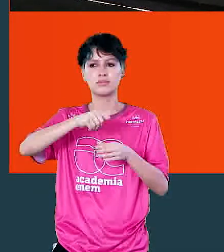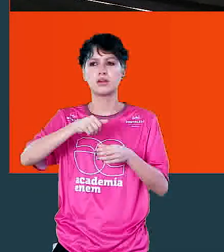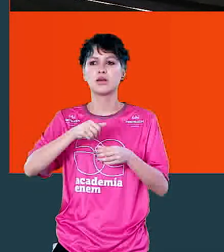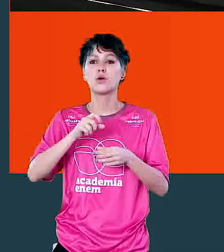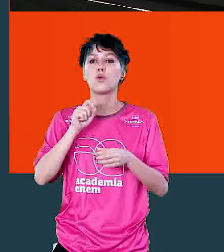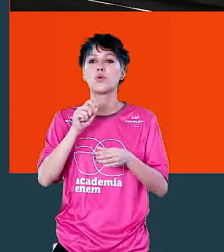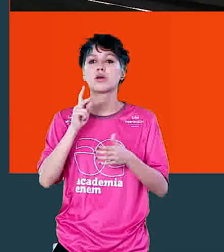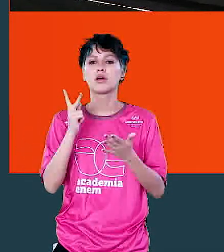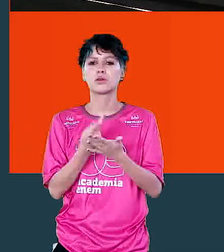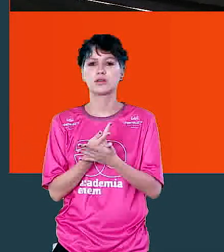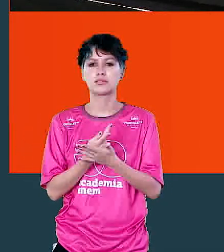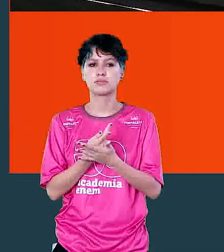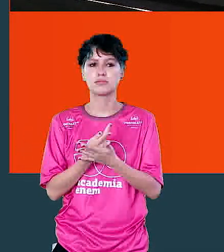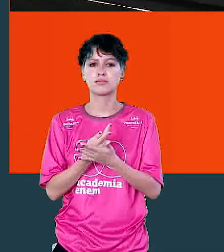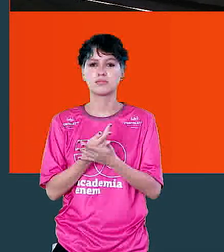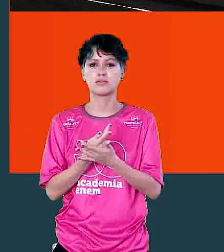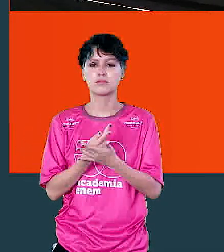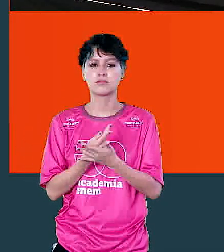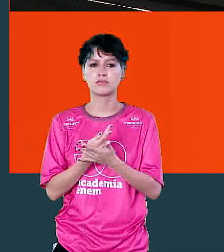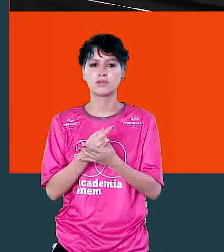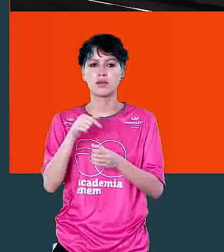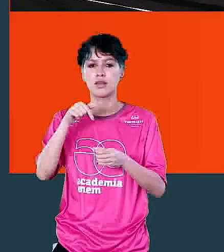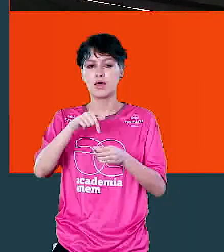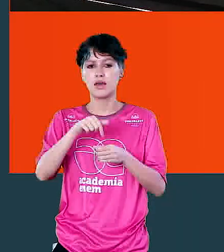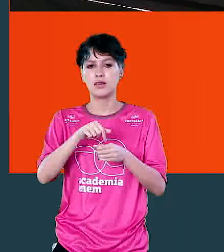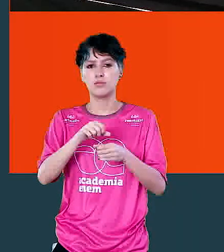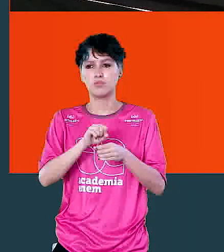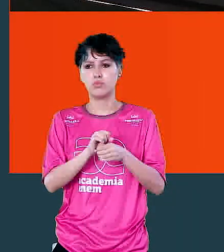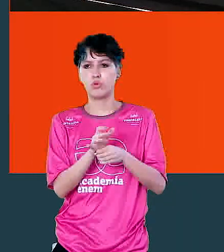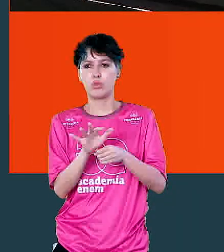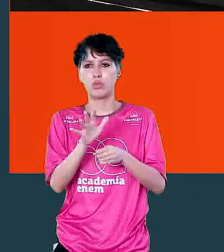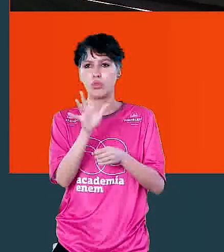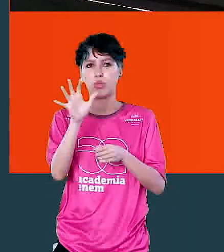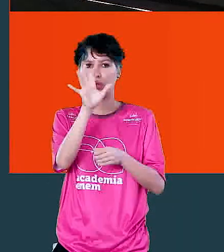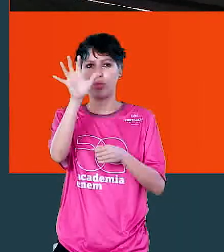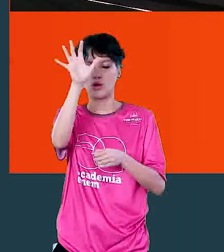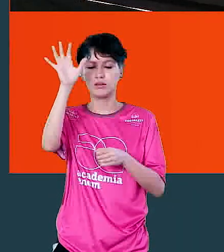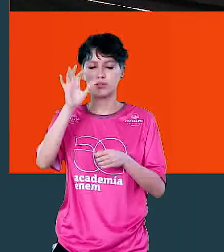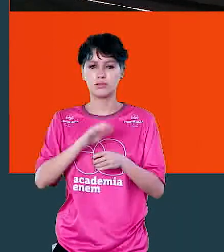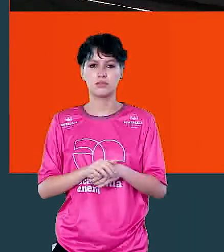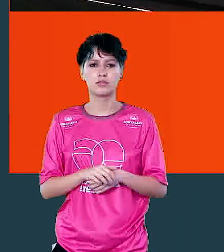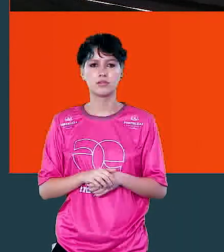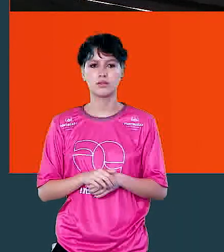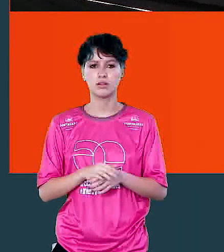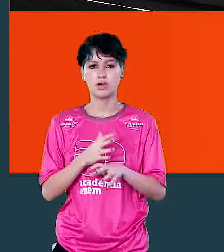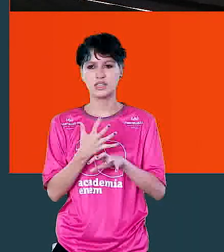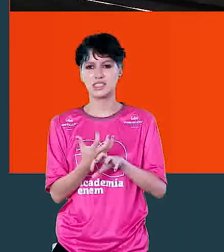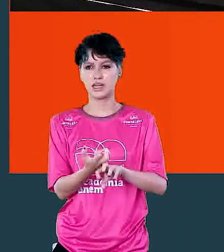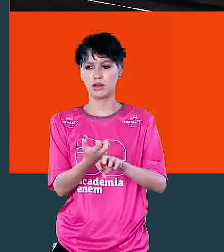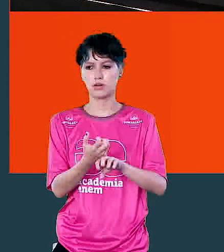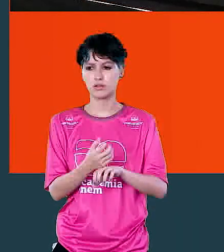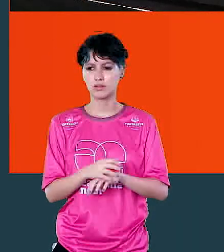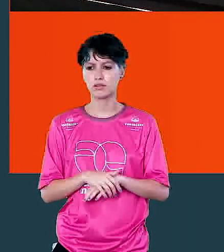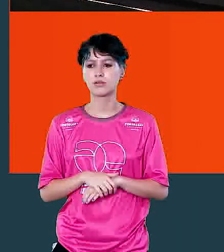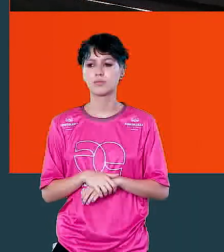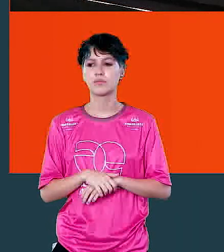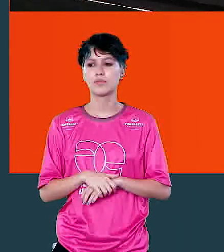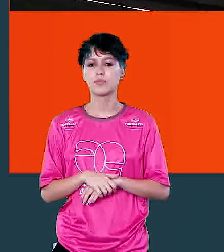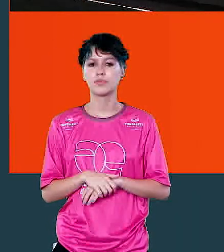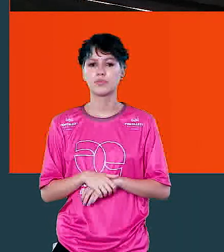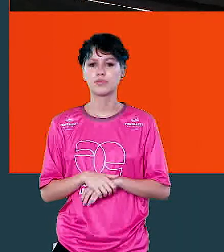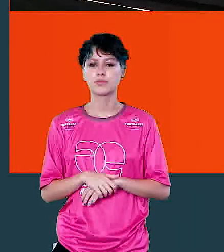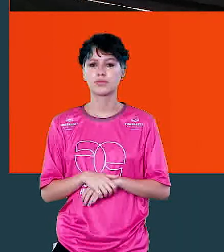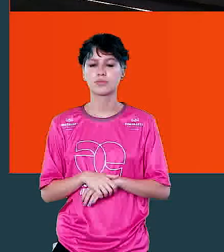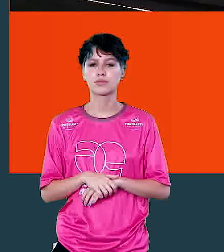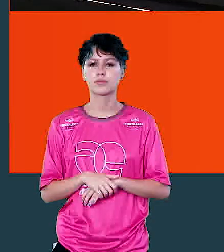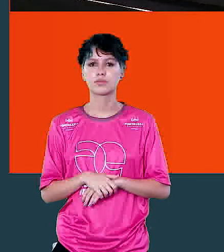fez. Fugiu. A acetona fugiu, né? A gente fala, ei, meu irmão, fecha o frasco aí, senão o álcool, a acetona vai fugir. O que